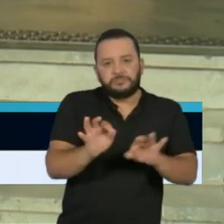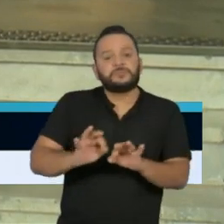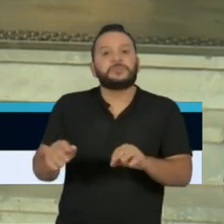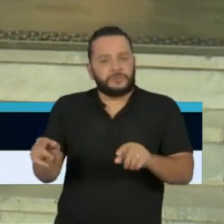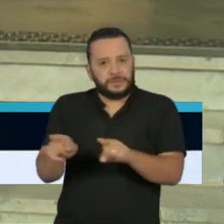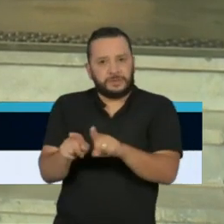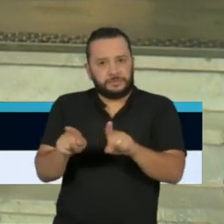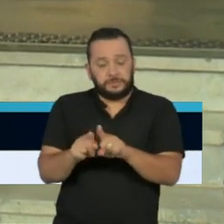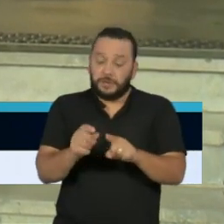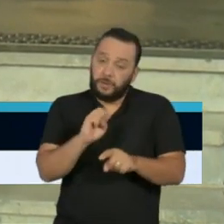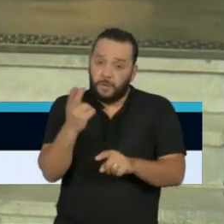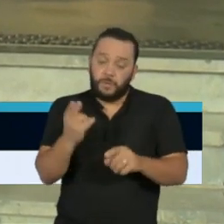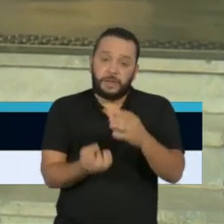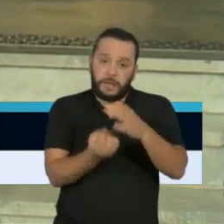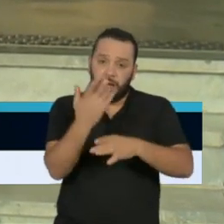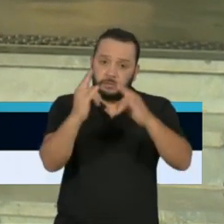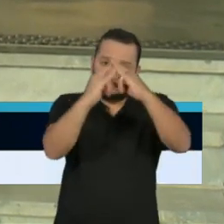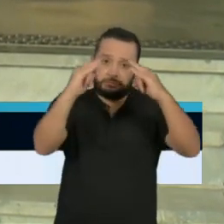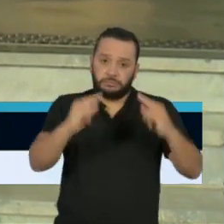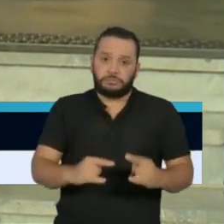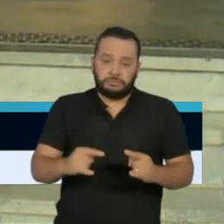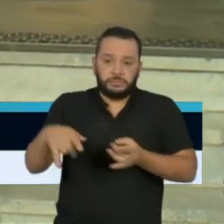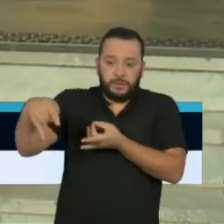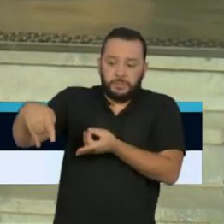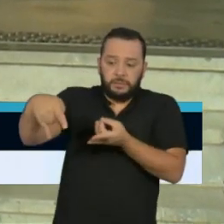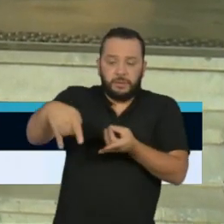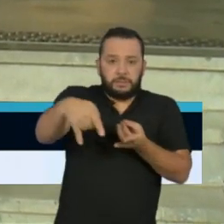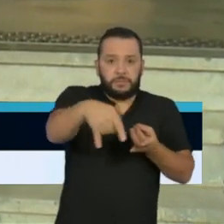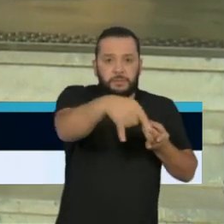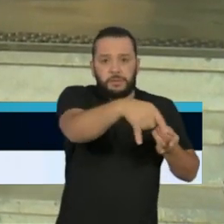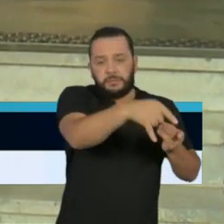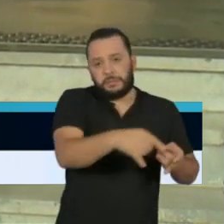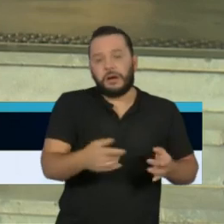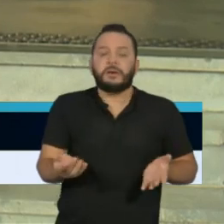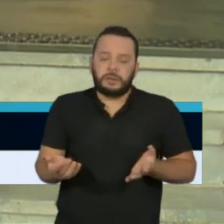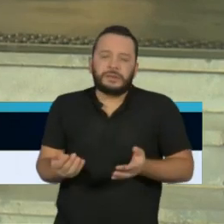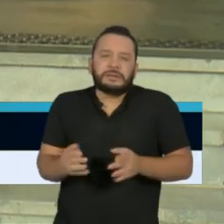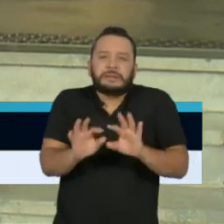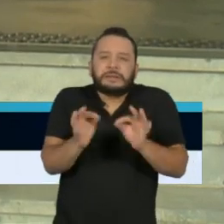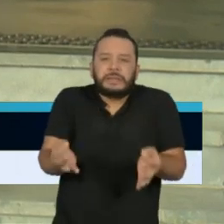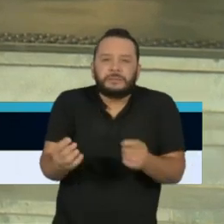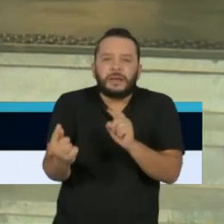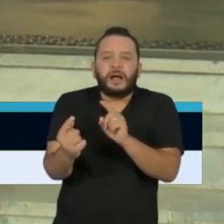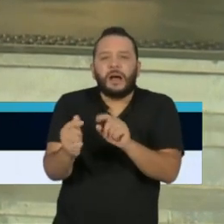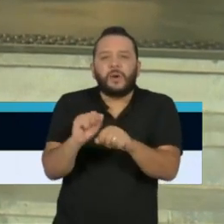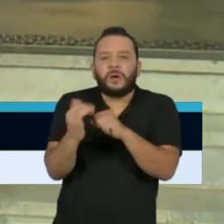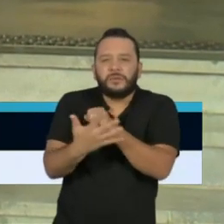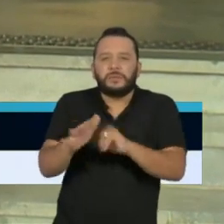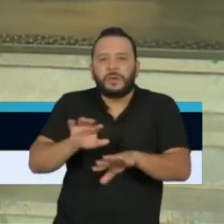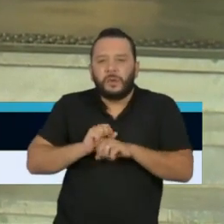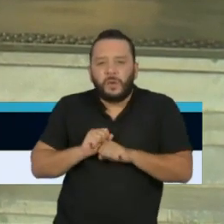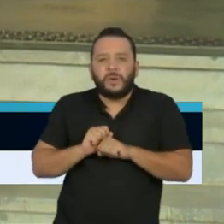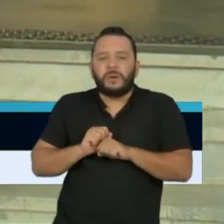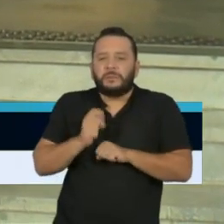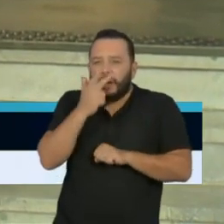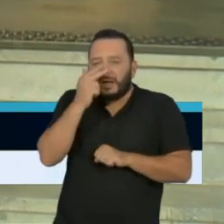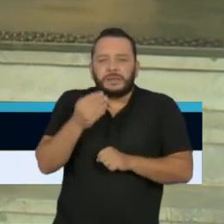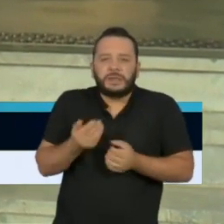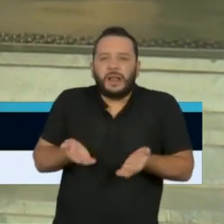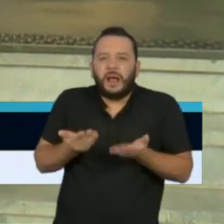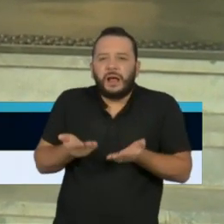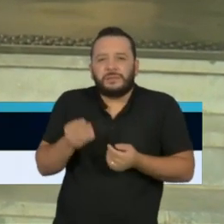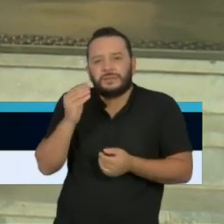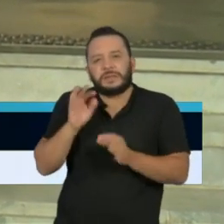de campanha, possa também aumentar o número de leitos de baixa complexidade para atender esses pacientes. A Secretaria de